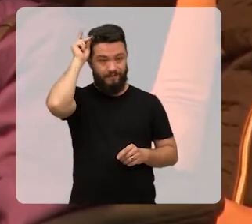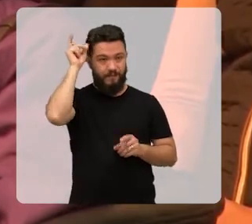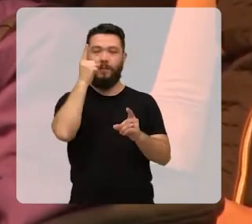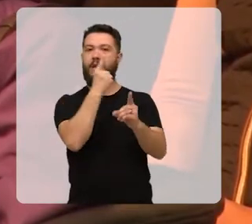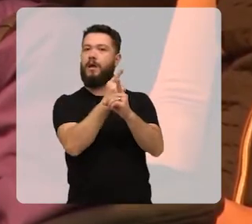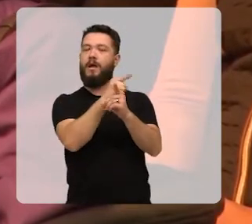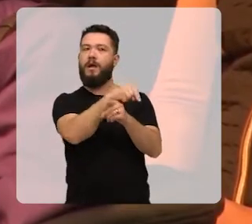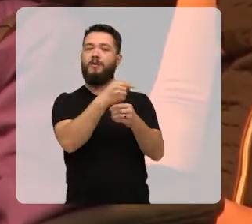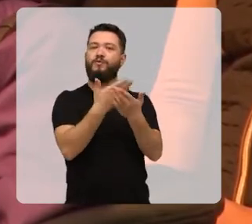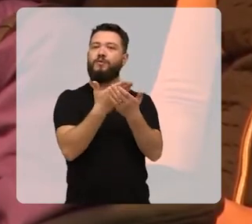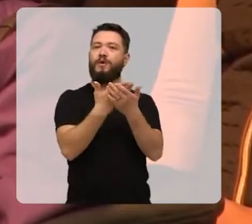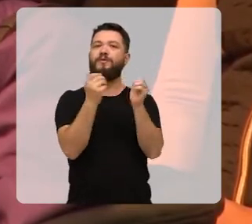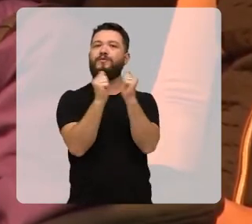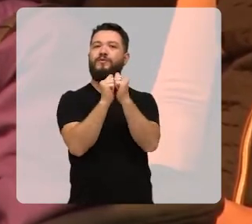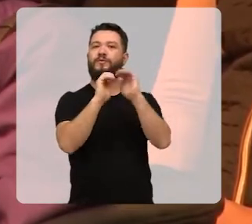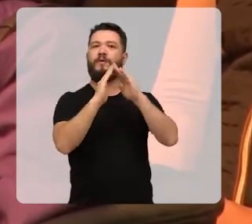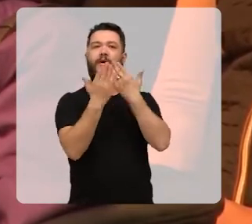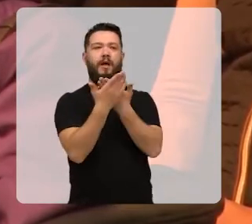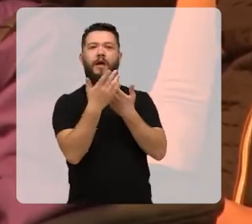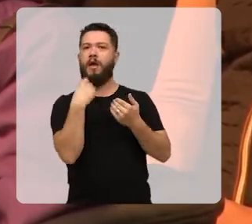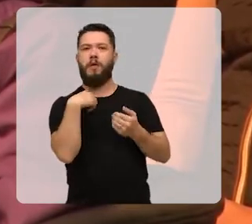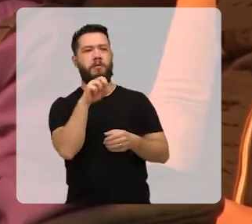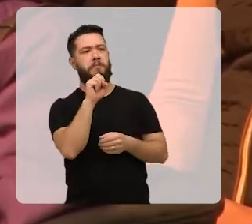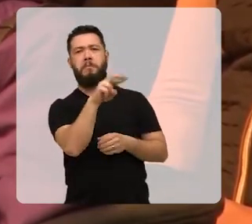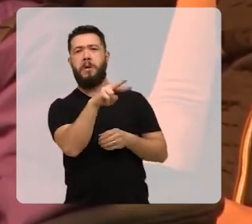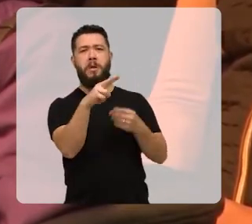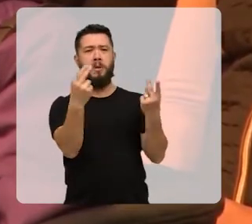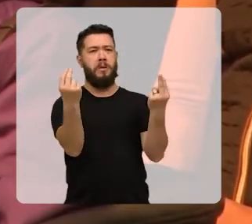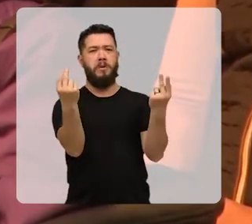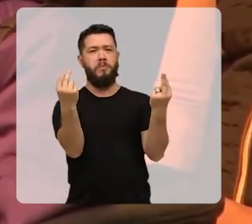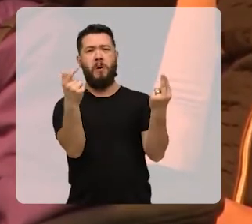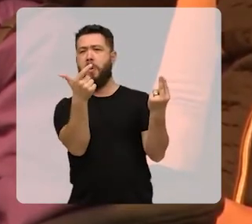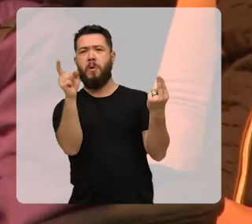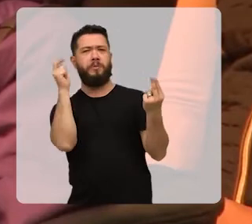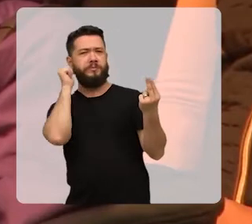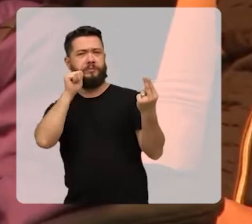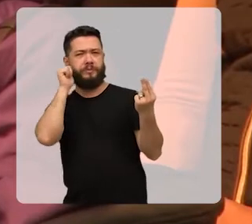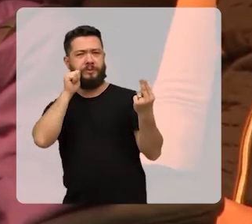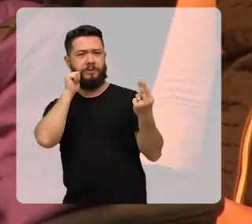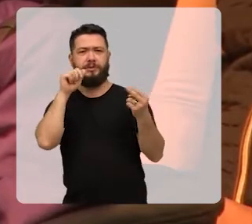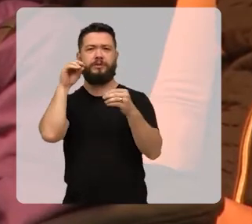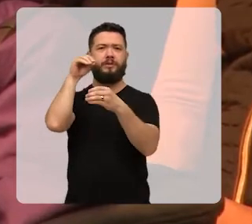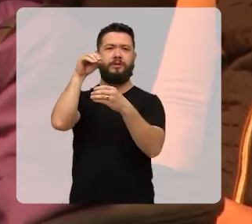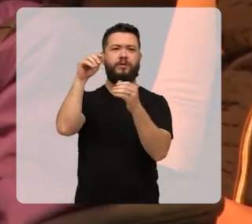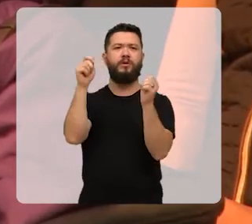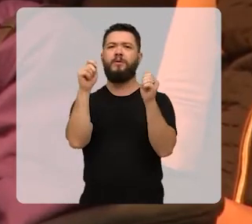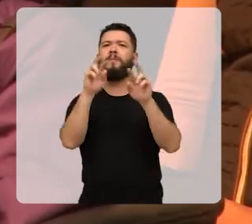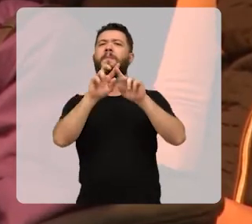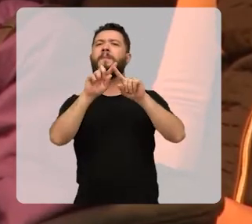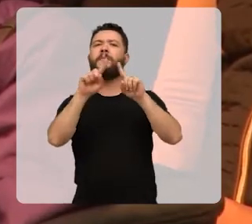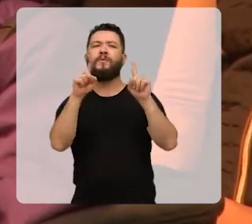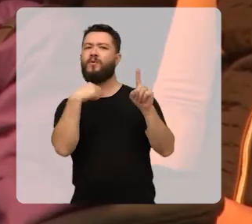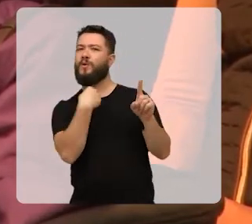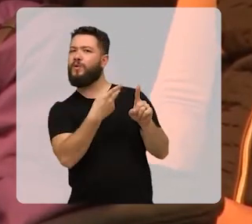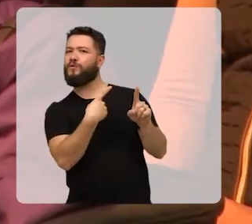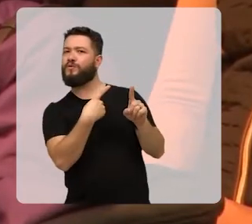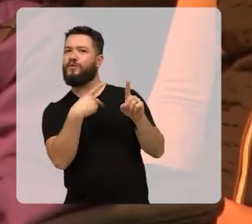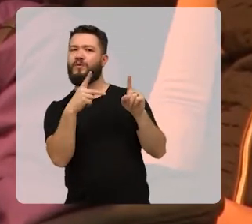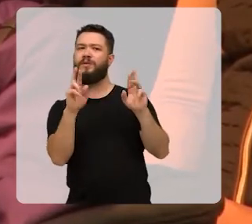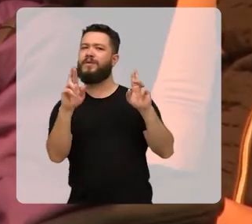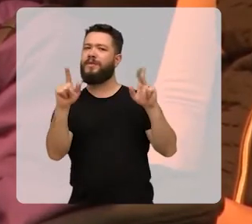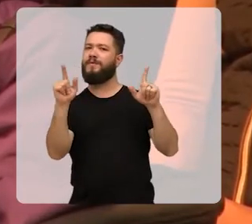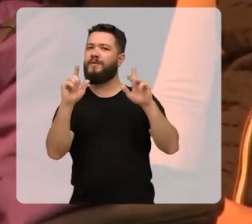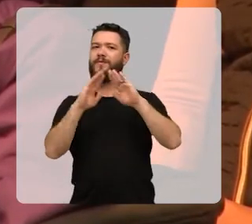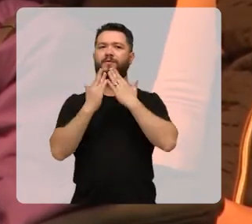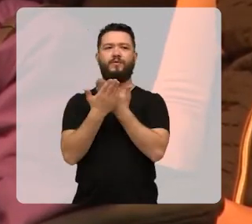juntos. Achei Anne igual a qualquer outro menino que conhecia. Viemos de escolas diferentes, não morávamos no